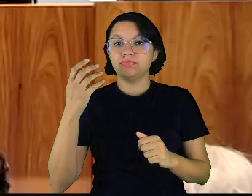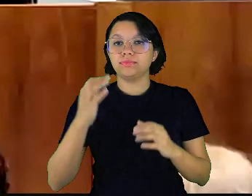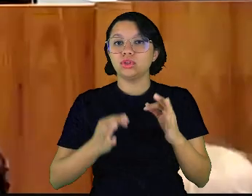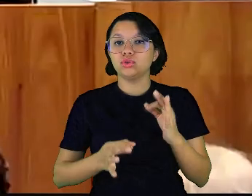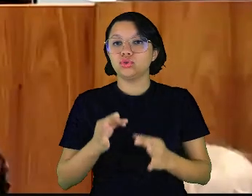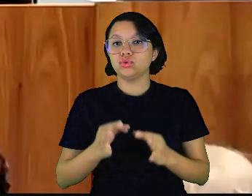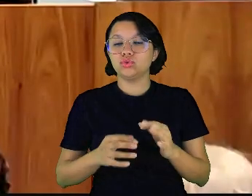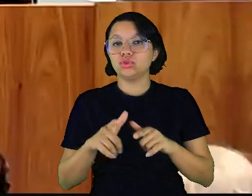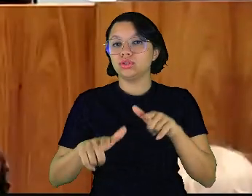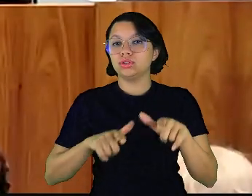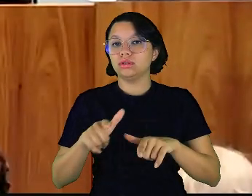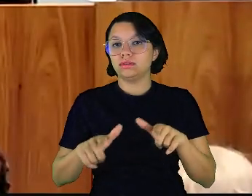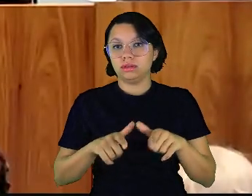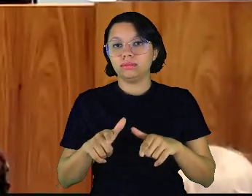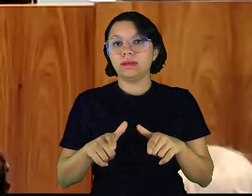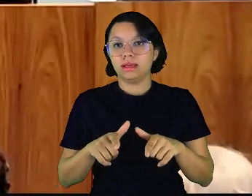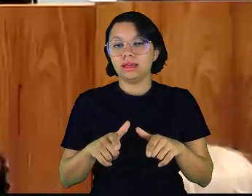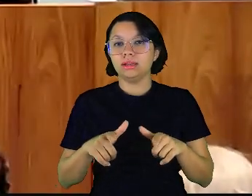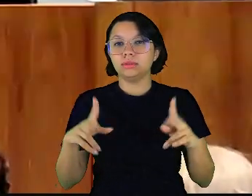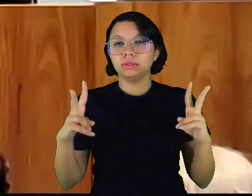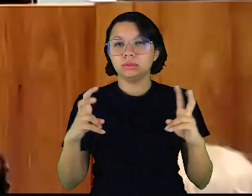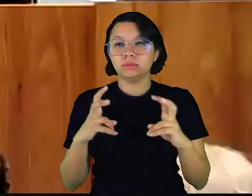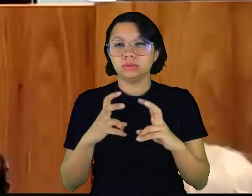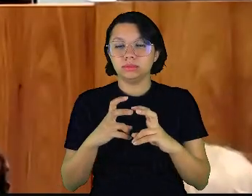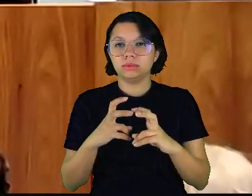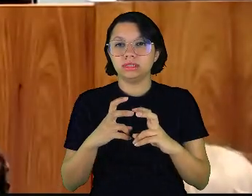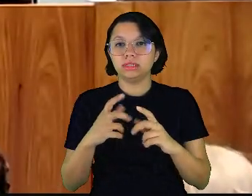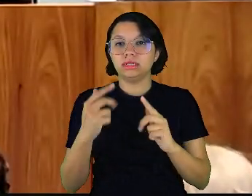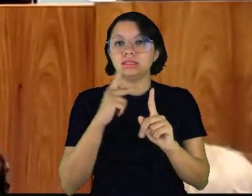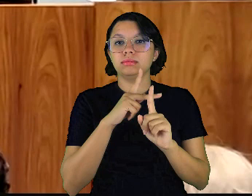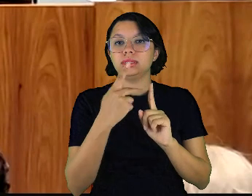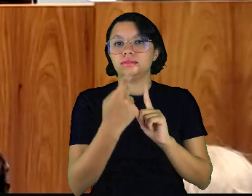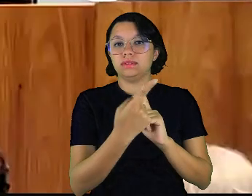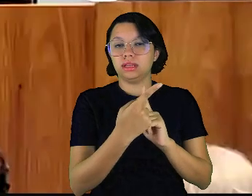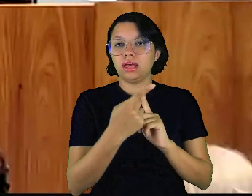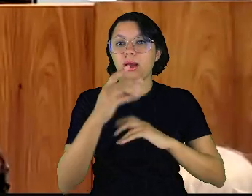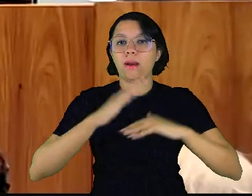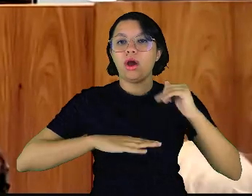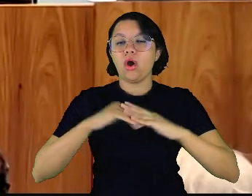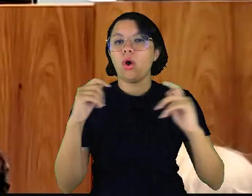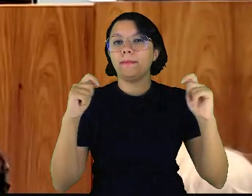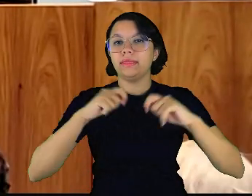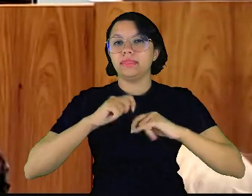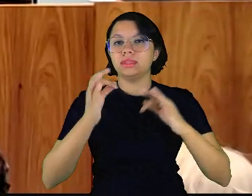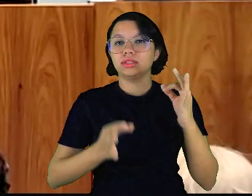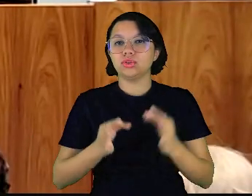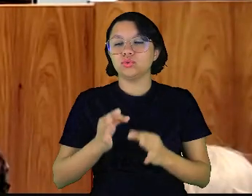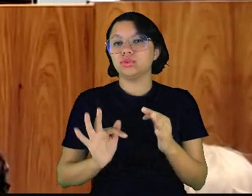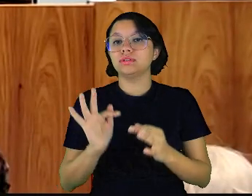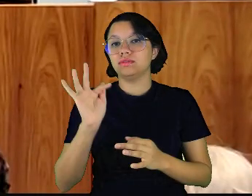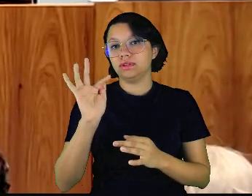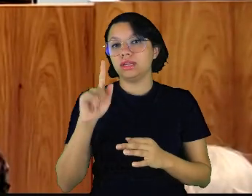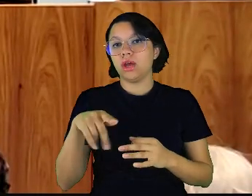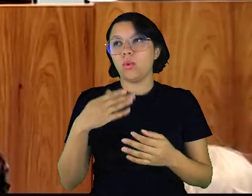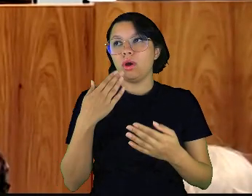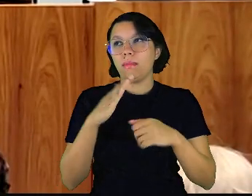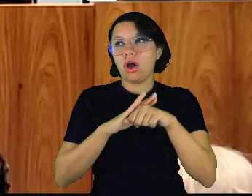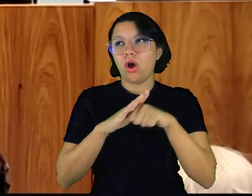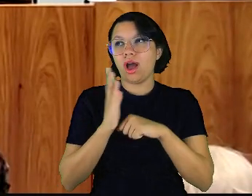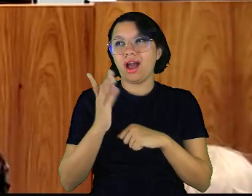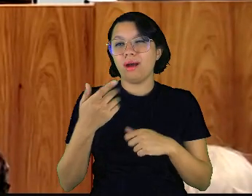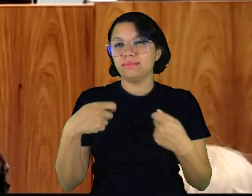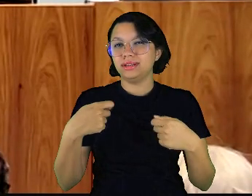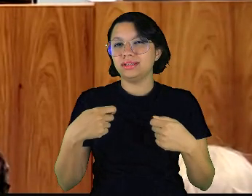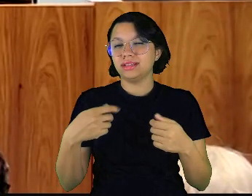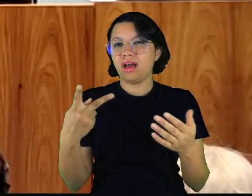Trabalho nas lides previdenciárias, que são da competência da Justiça Federal. É um diálogo que já devia ter